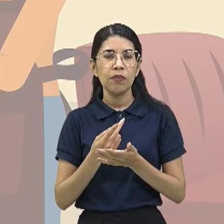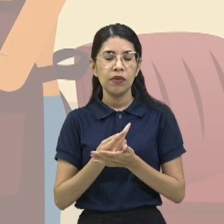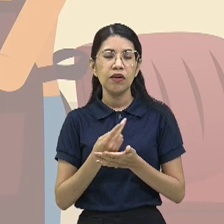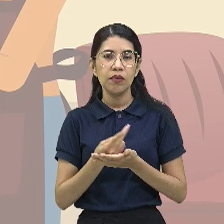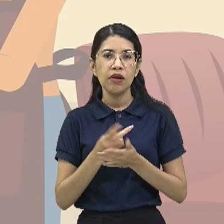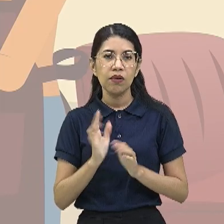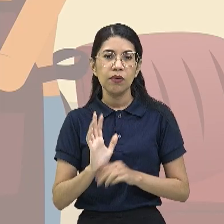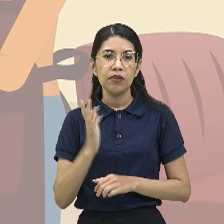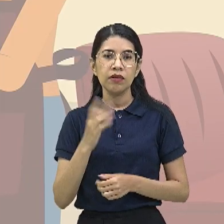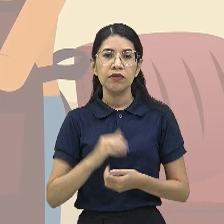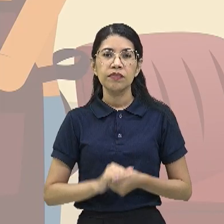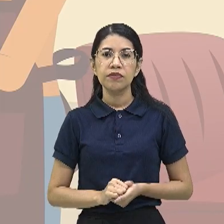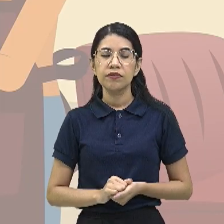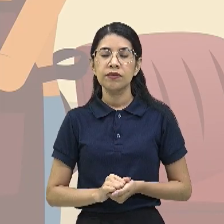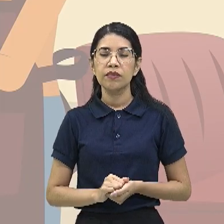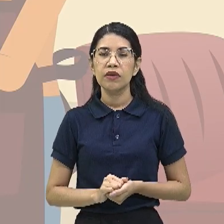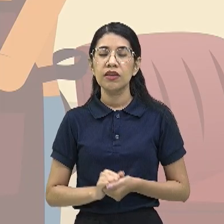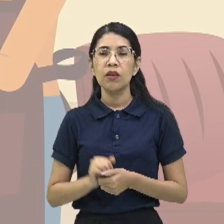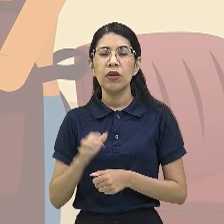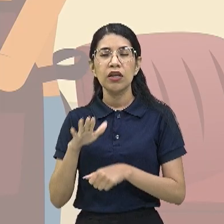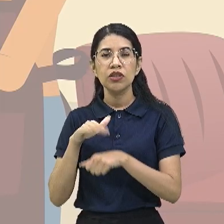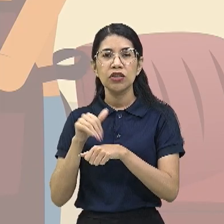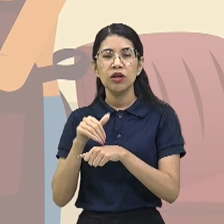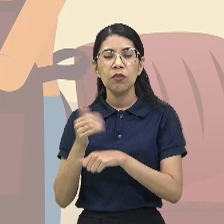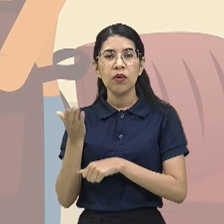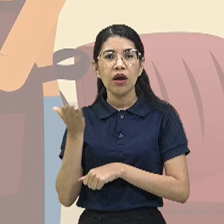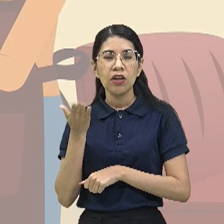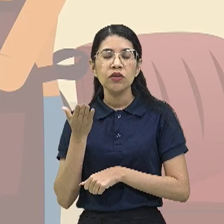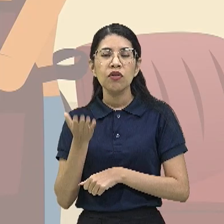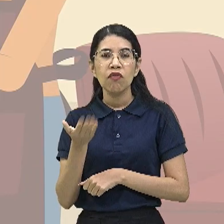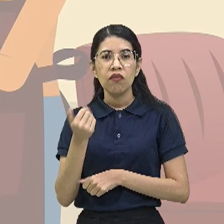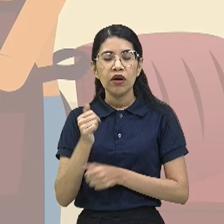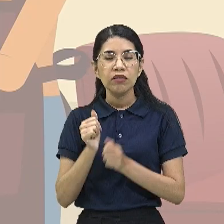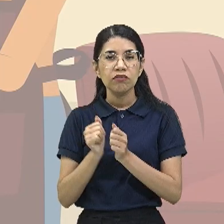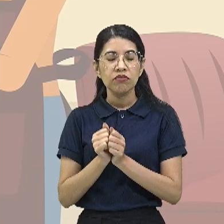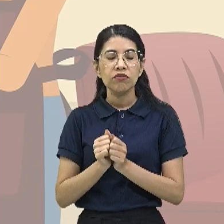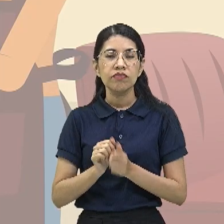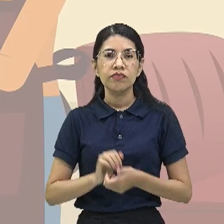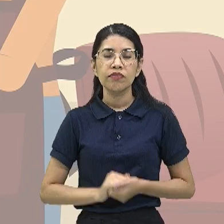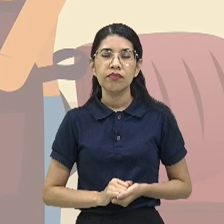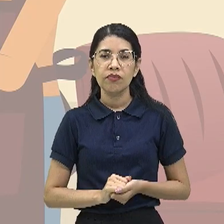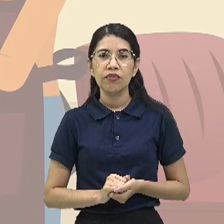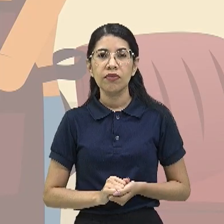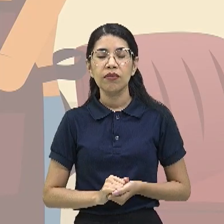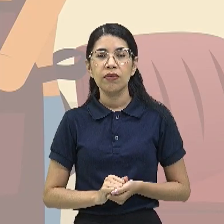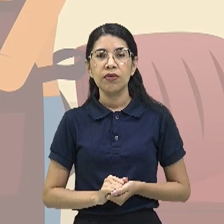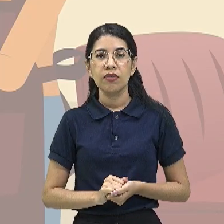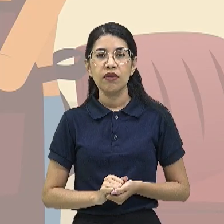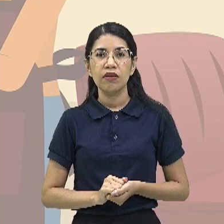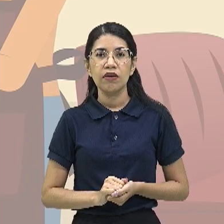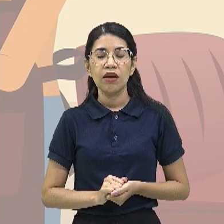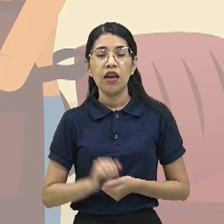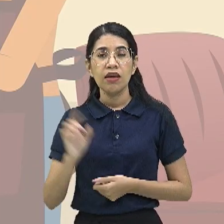ela fala, come here, então garçom, garçonete, vem aqui, tá bom? E